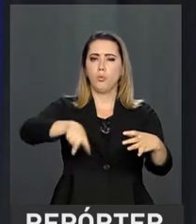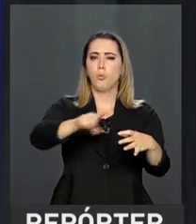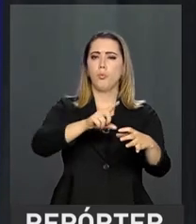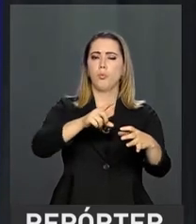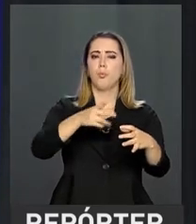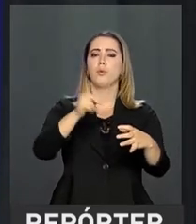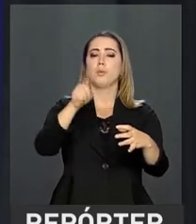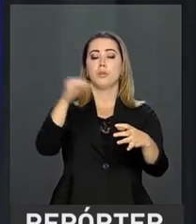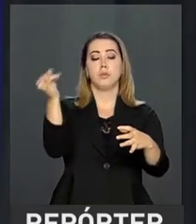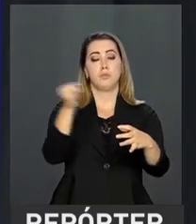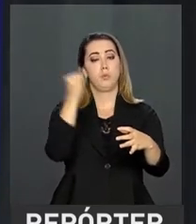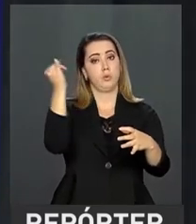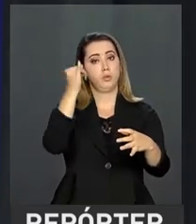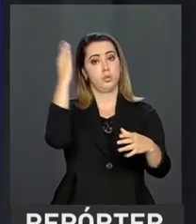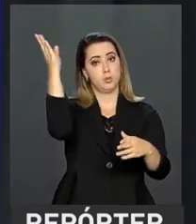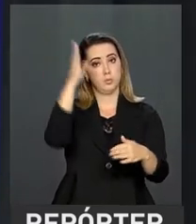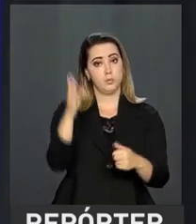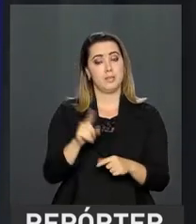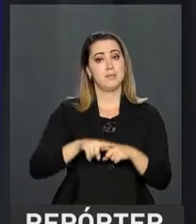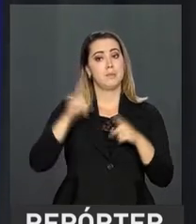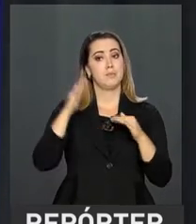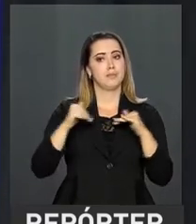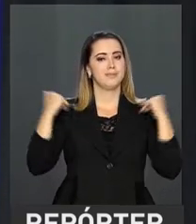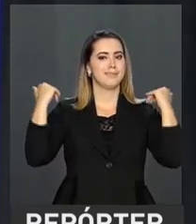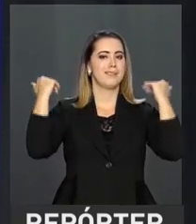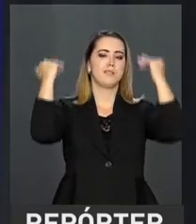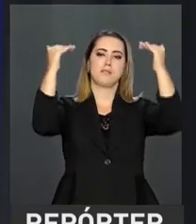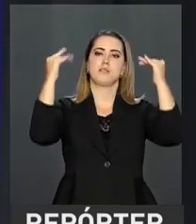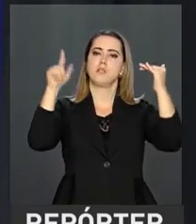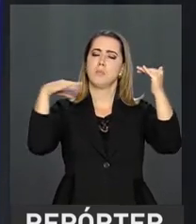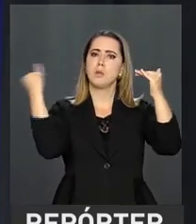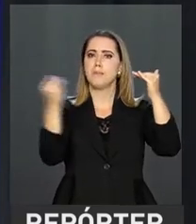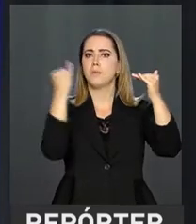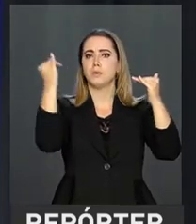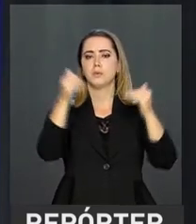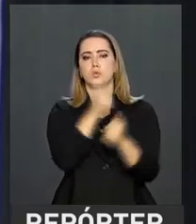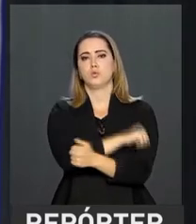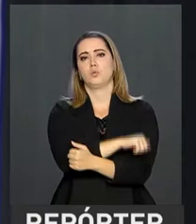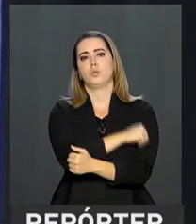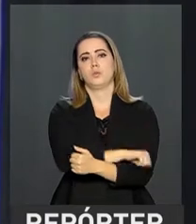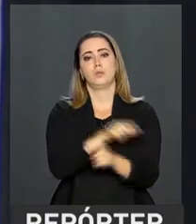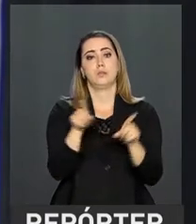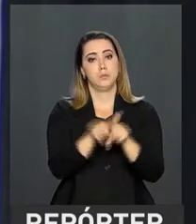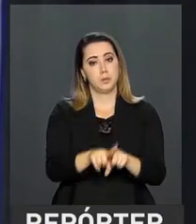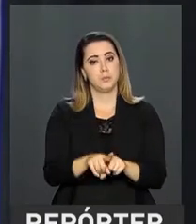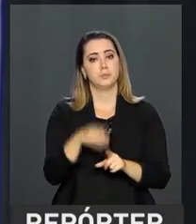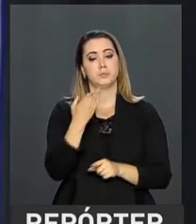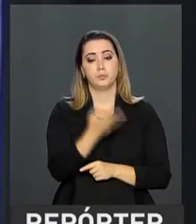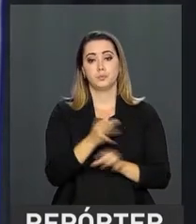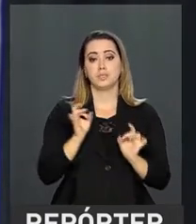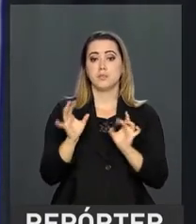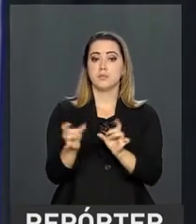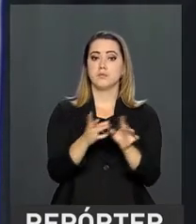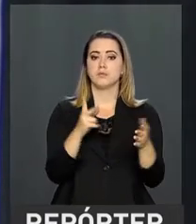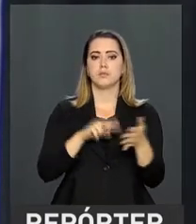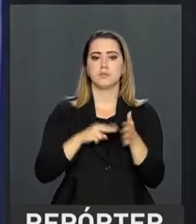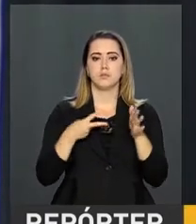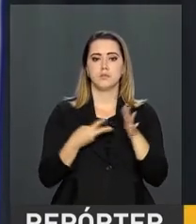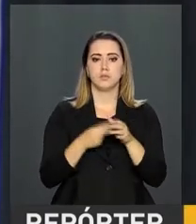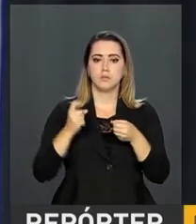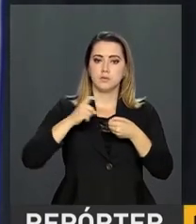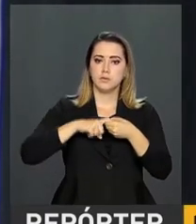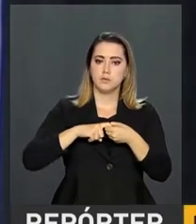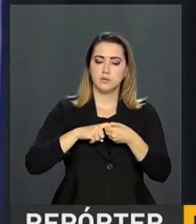importante para o país mas sobretudo fundamental para o estado do rio de janeiro esse leilão representa o início da